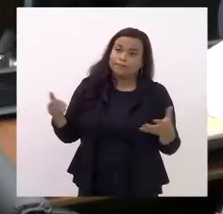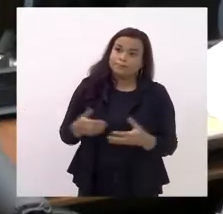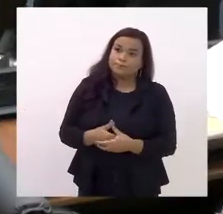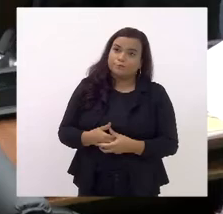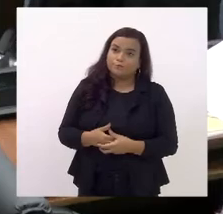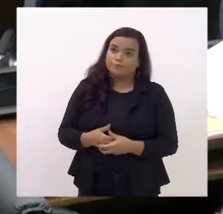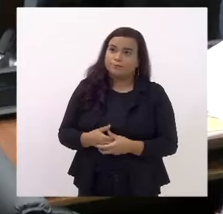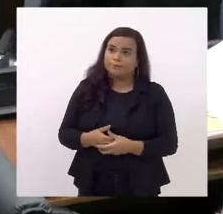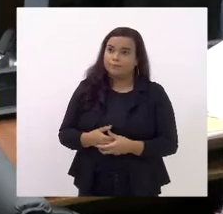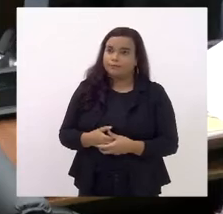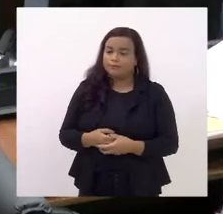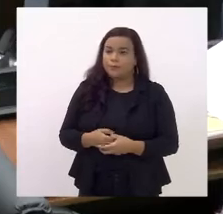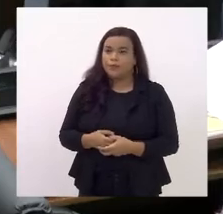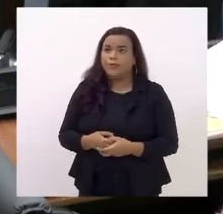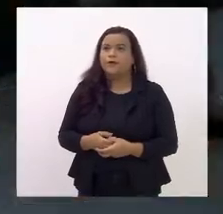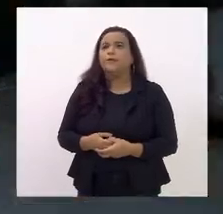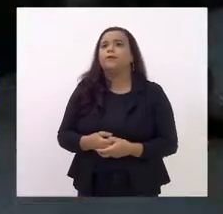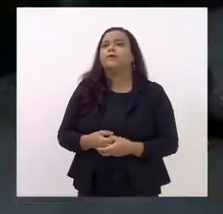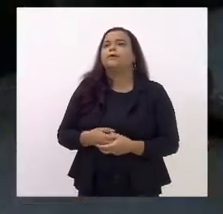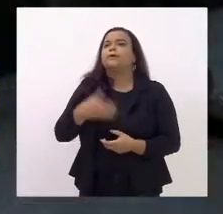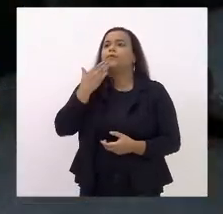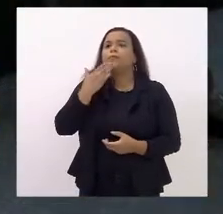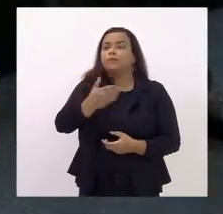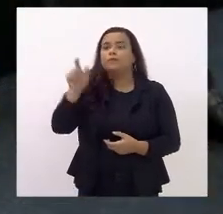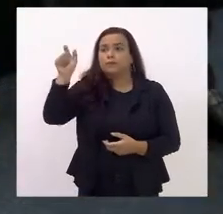vou pedir ao deputado Wagner Montes,